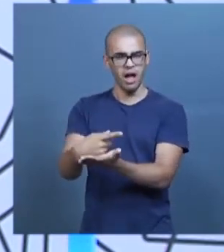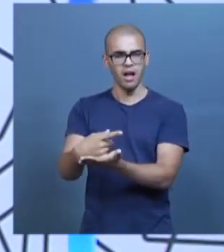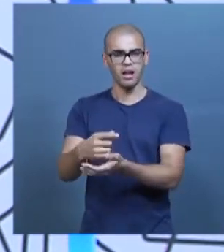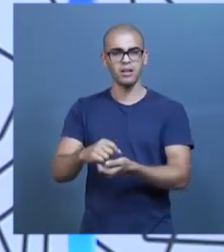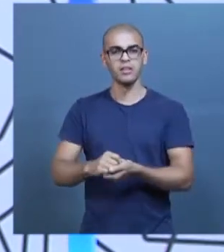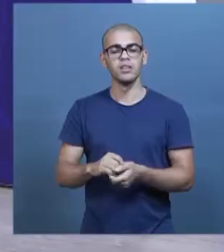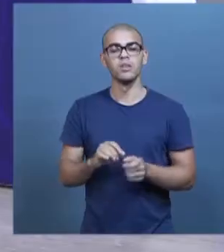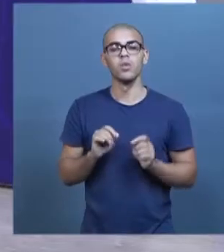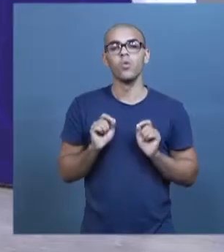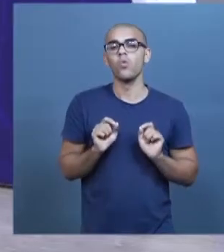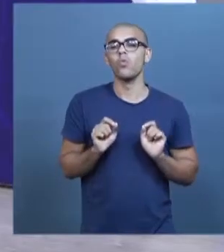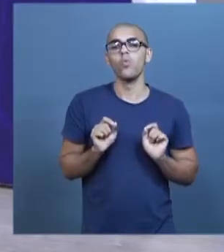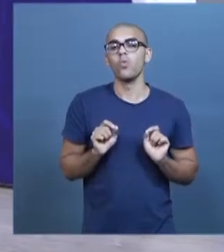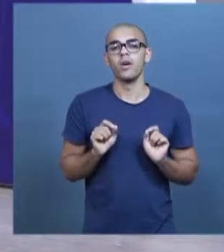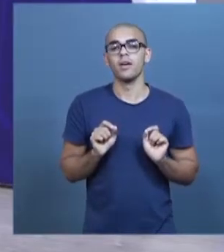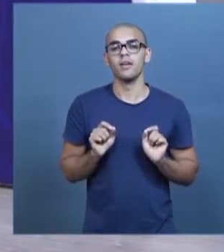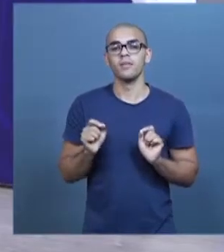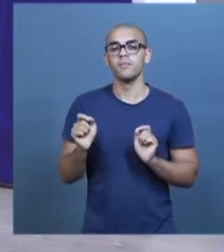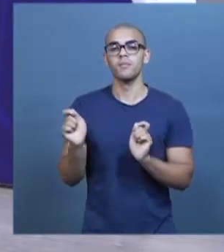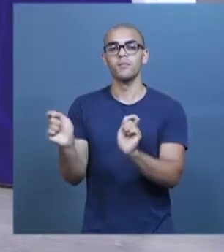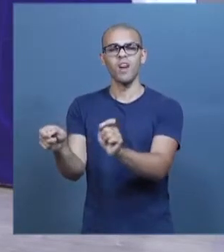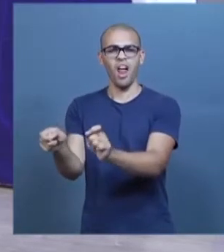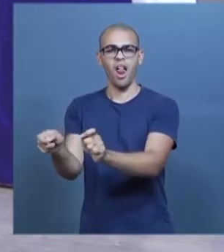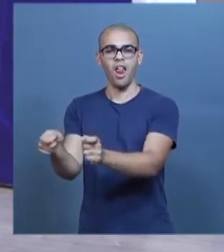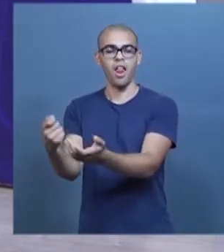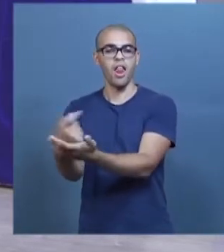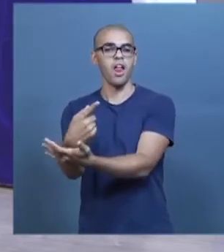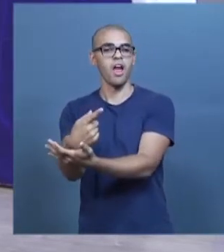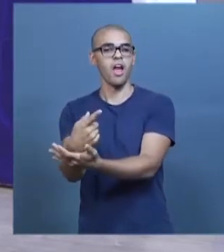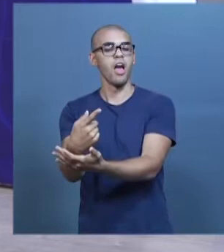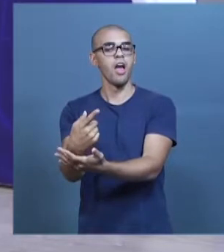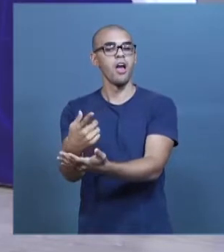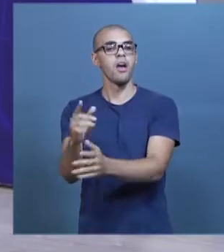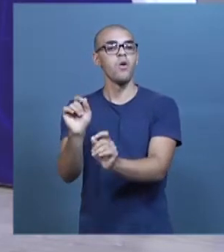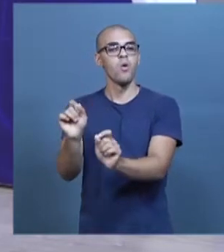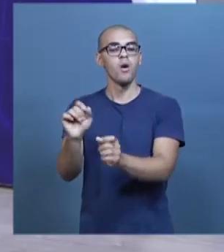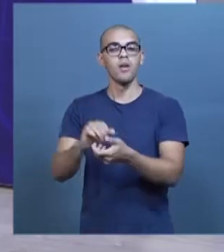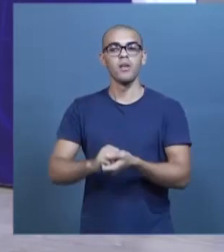questões. E o que seria isso, para a gente entender melhor? Capacidade contributiva